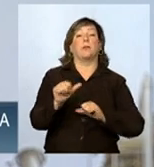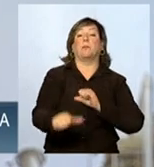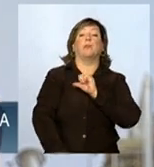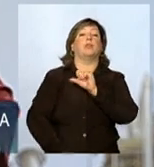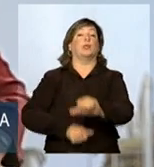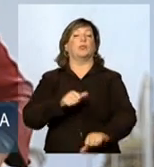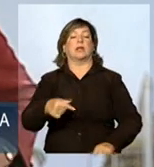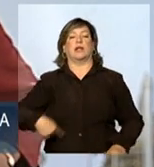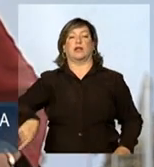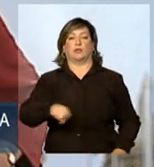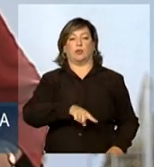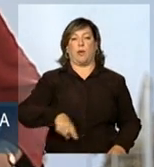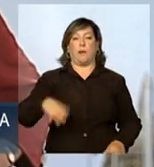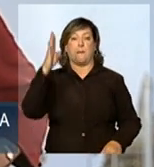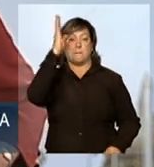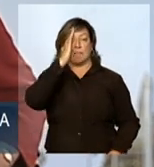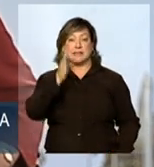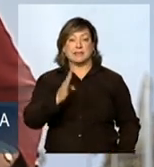transformar esse nosso Brasil